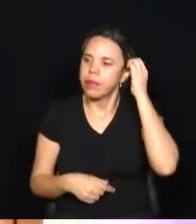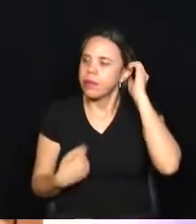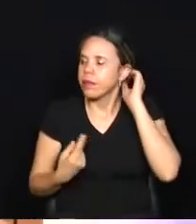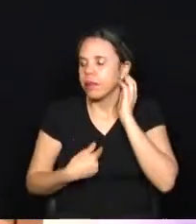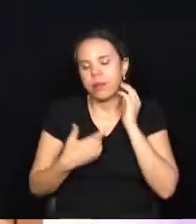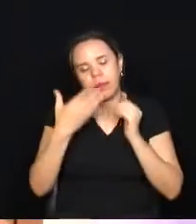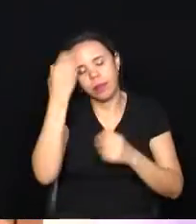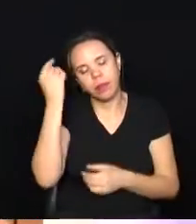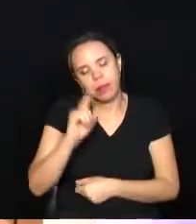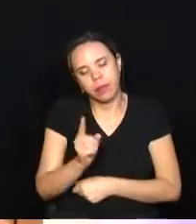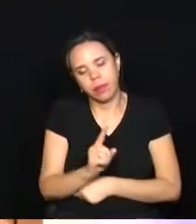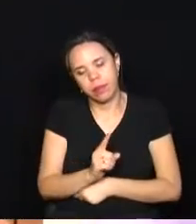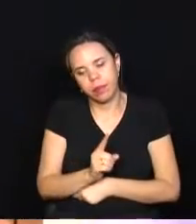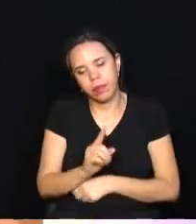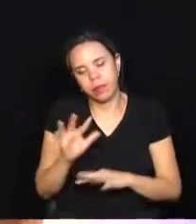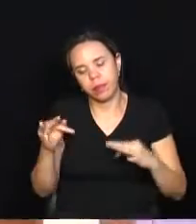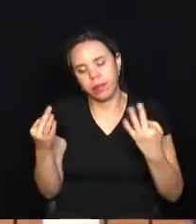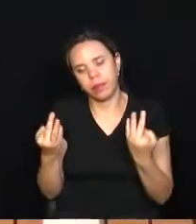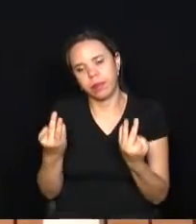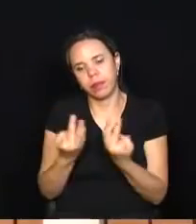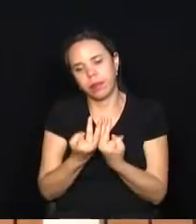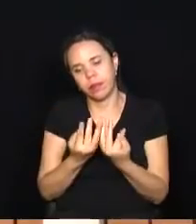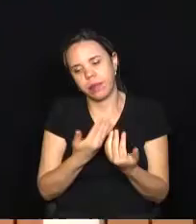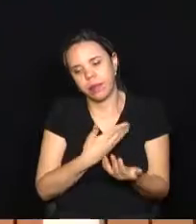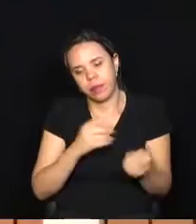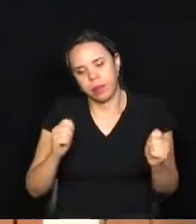não esquece que a família ela é o poder